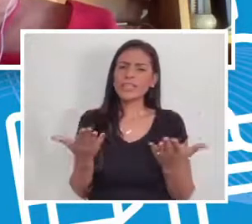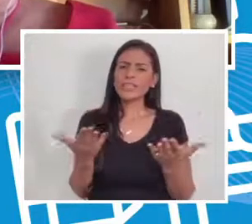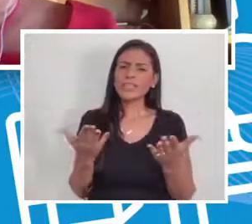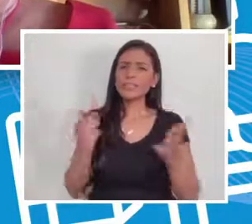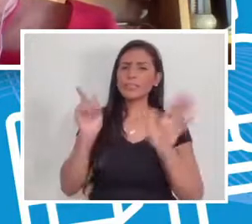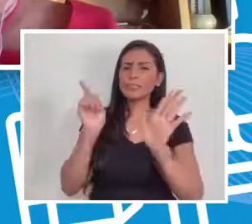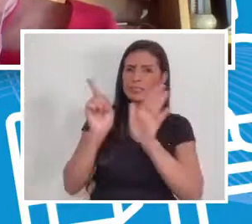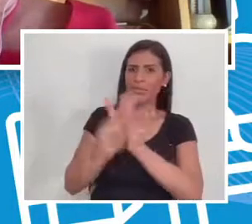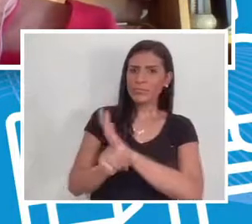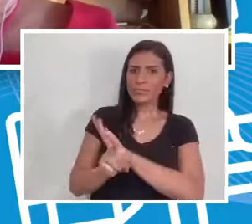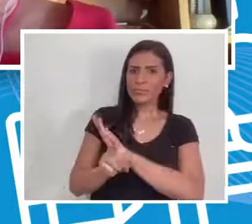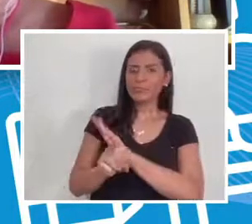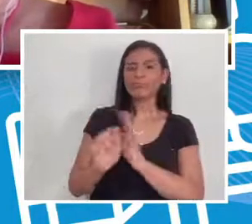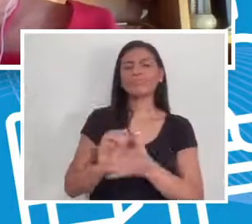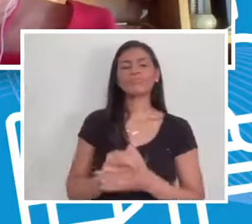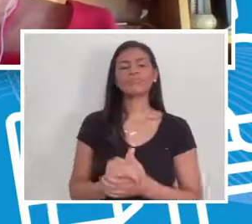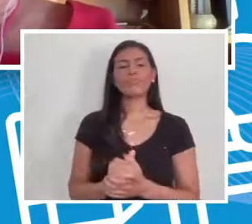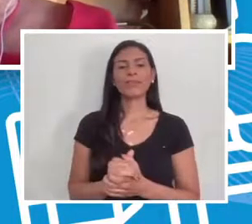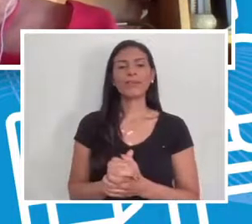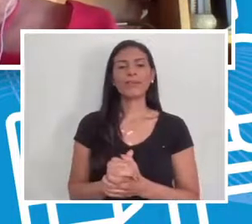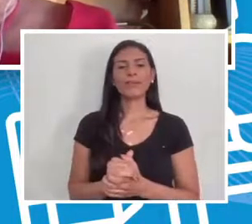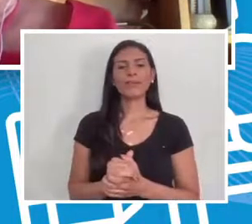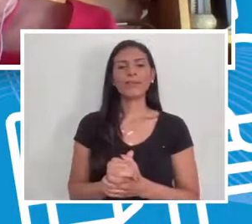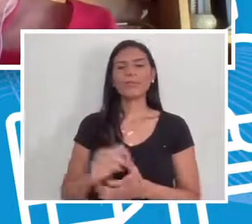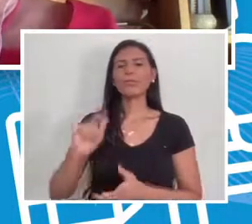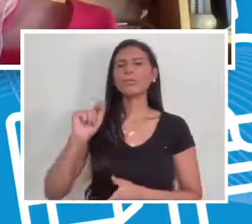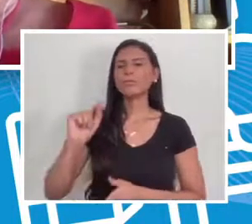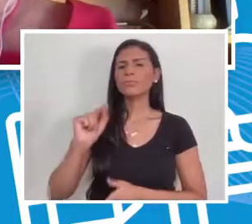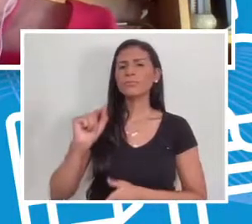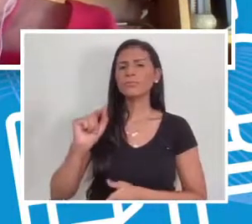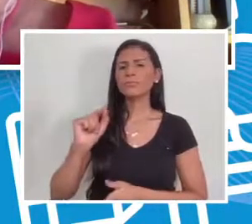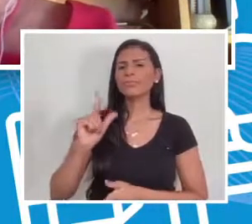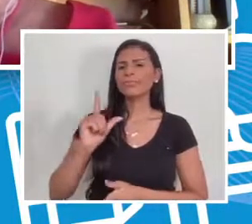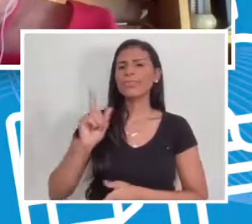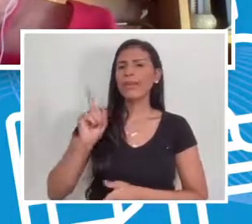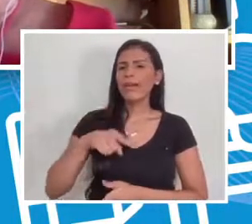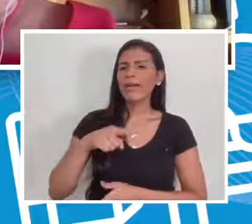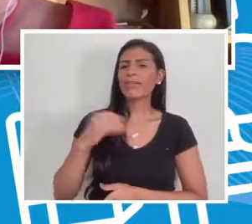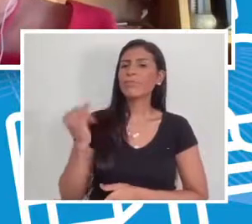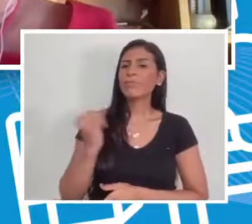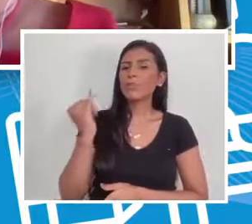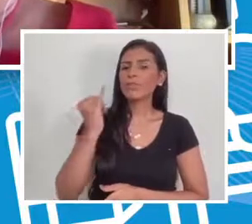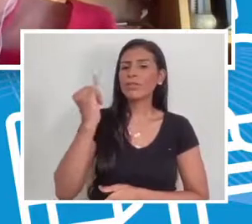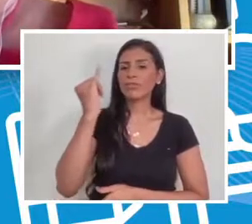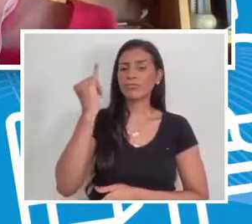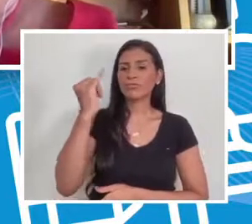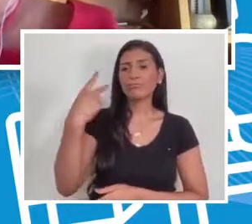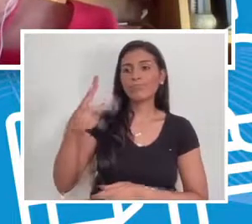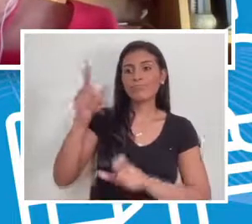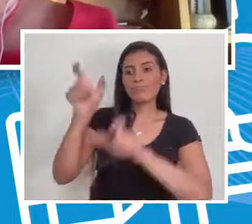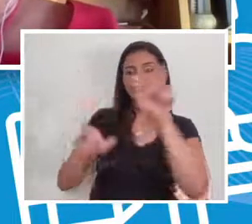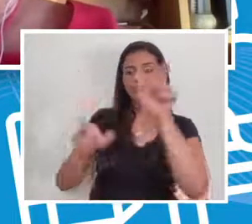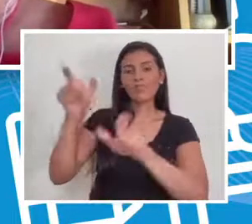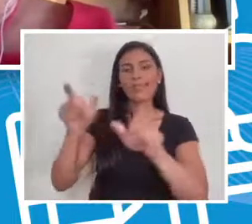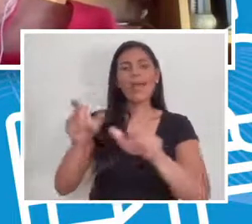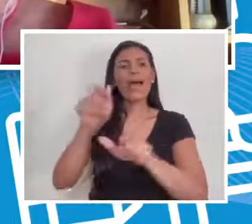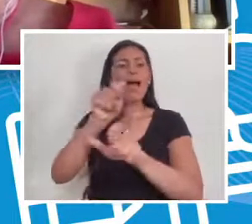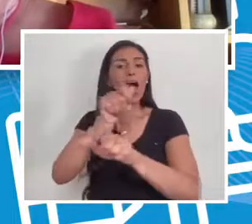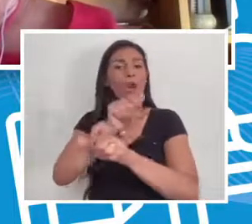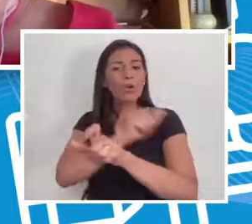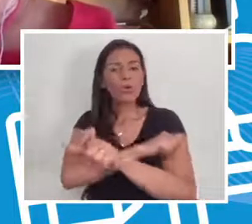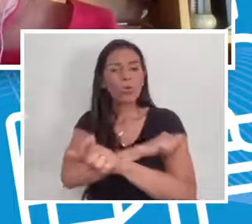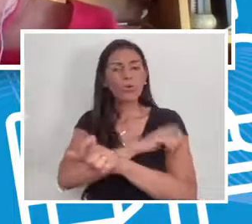que mesmo que é importante os estudantes aprenderem? O que a gente